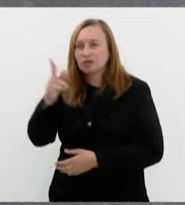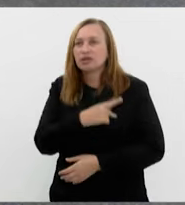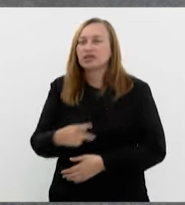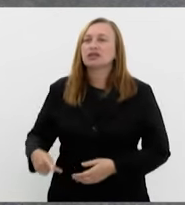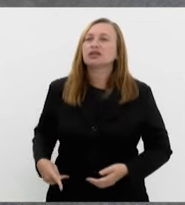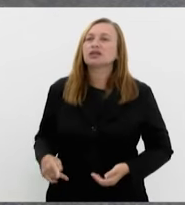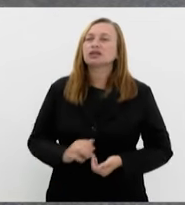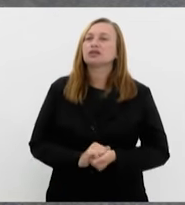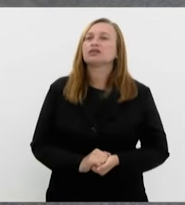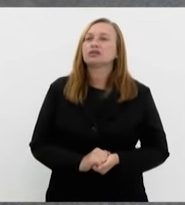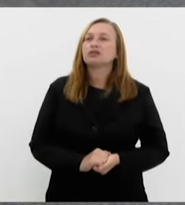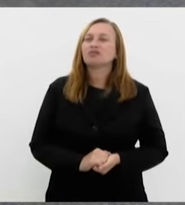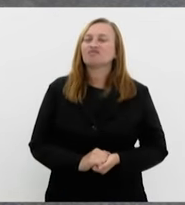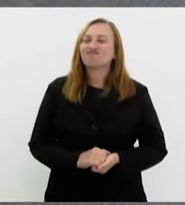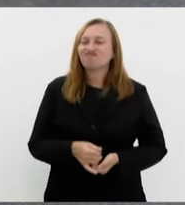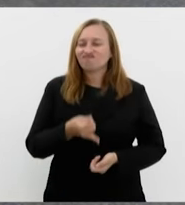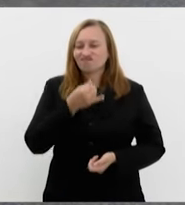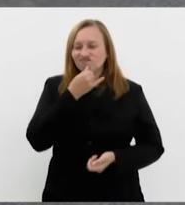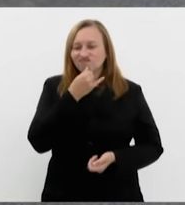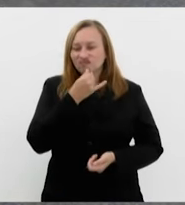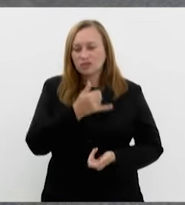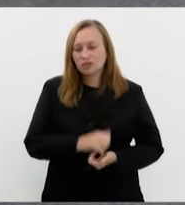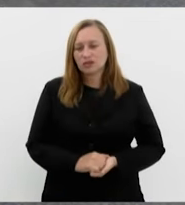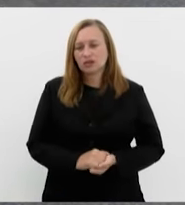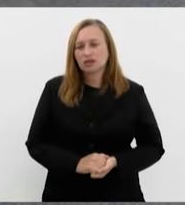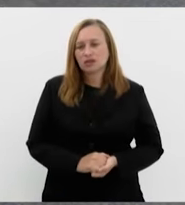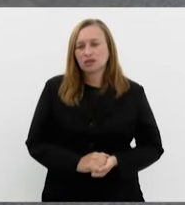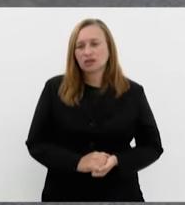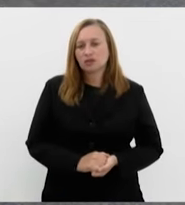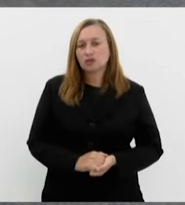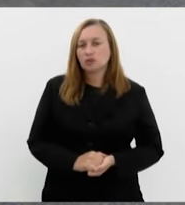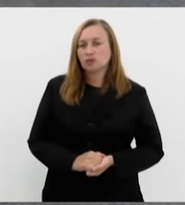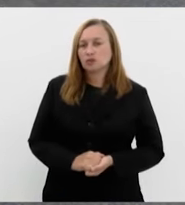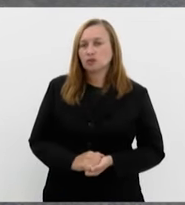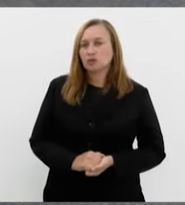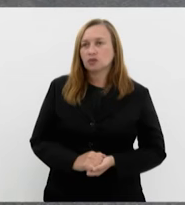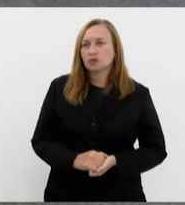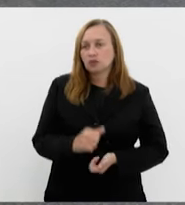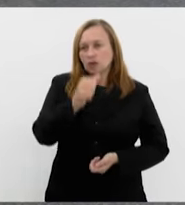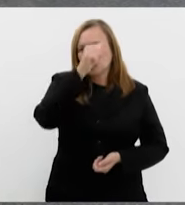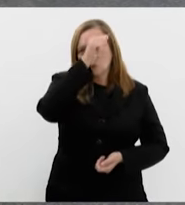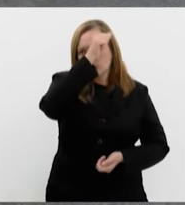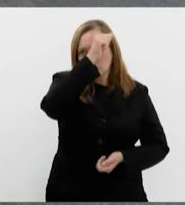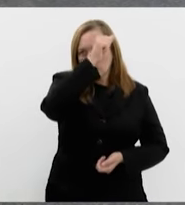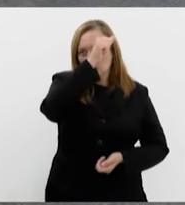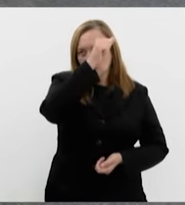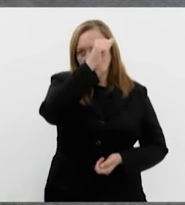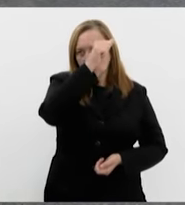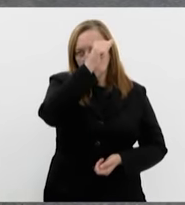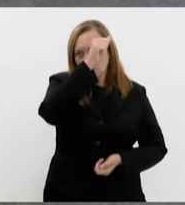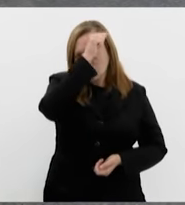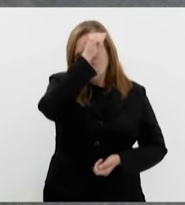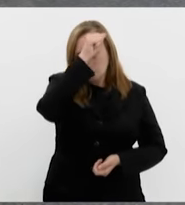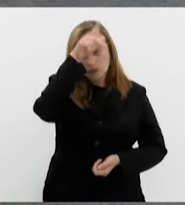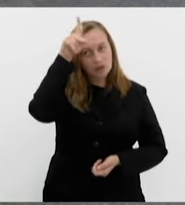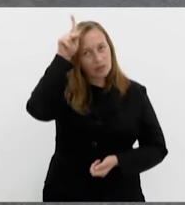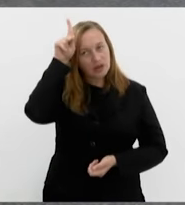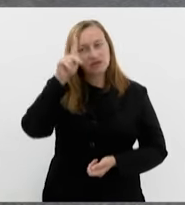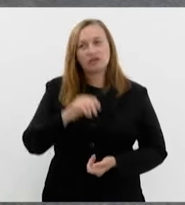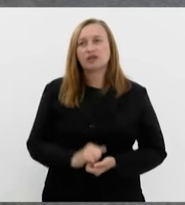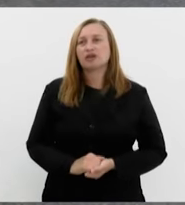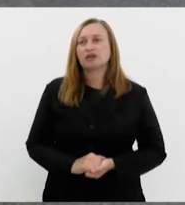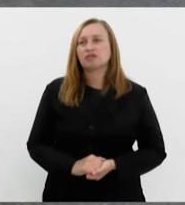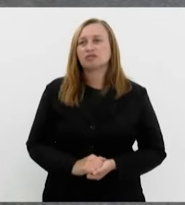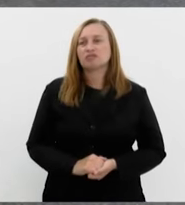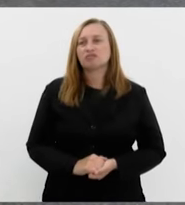também a minha indignação com o atual prefeito do estado, do atual prefeito da